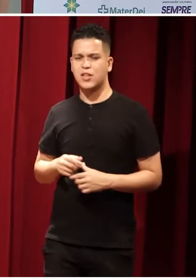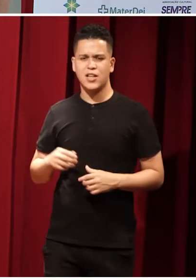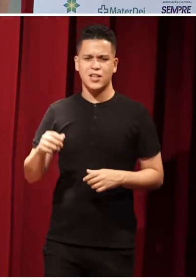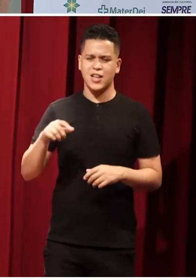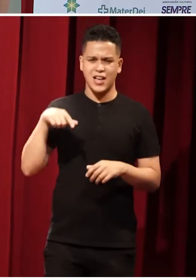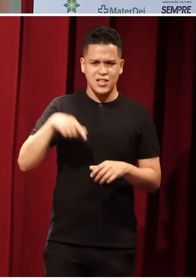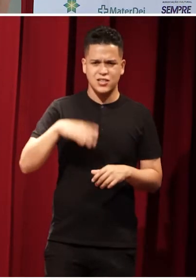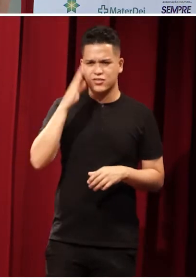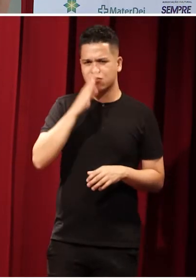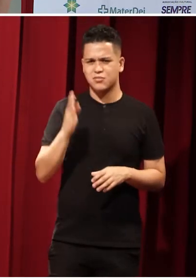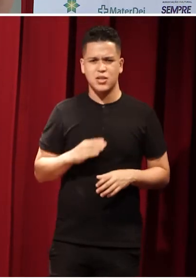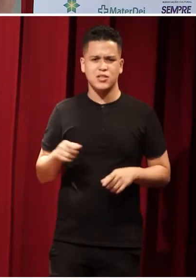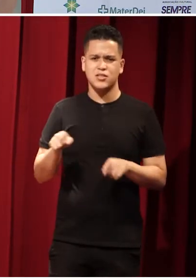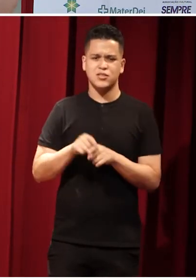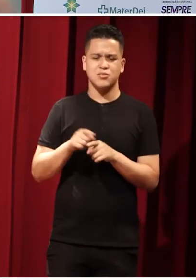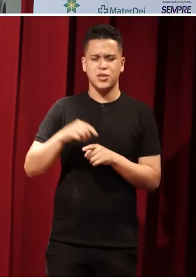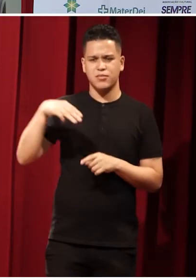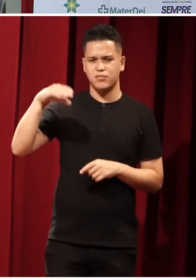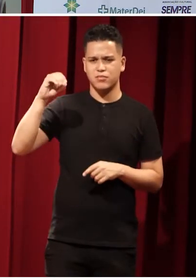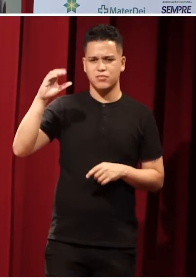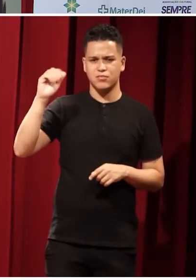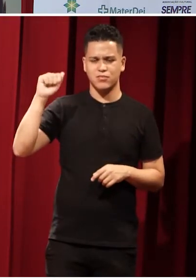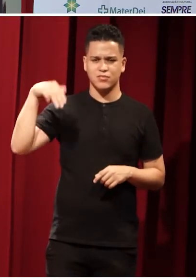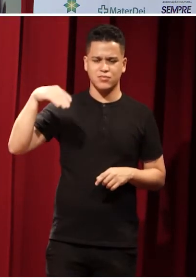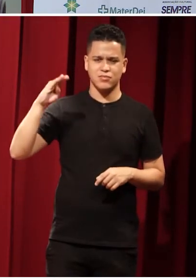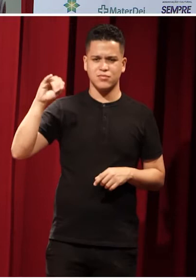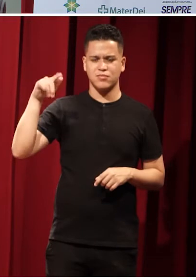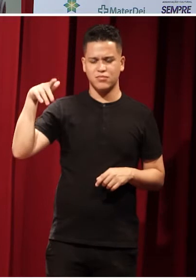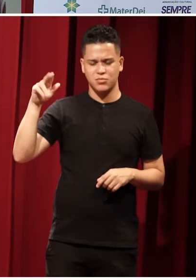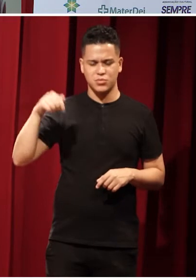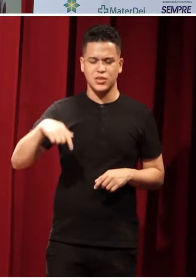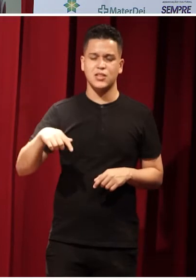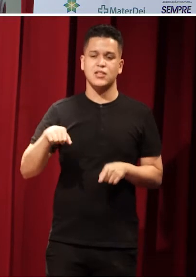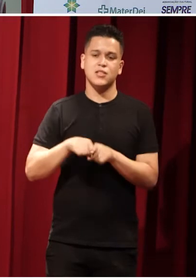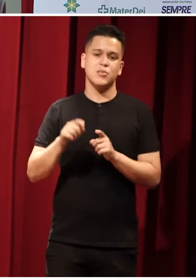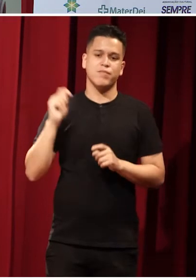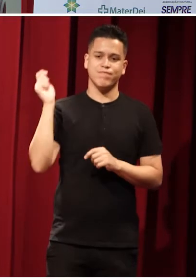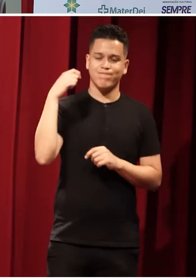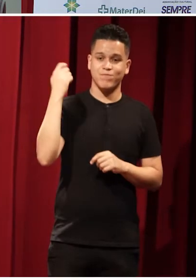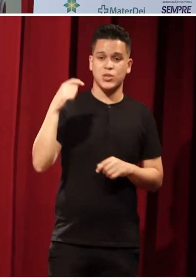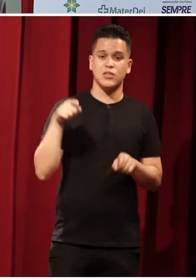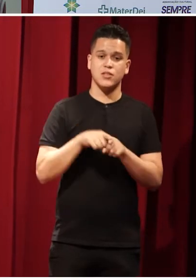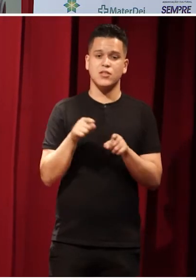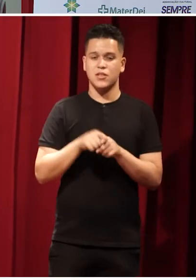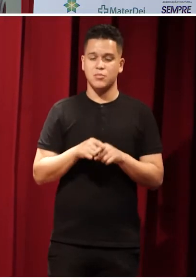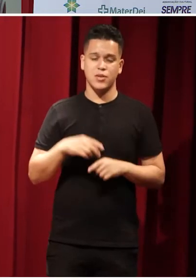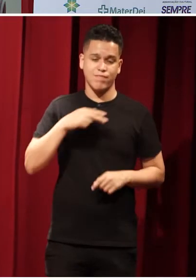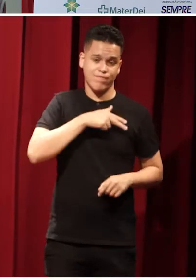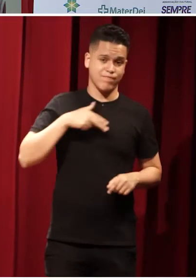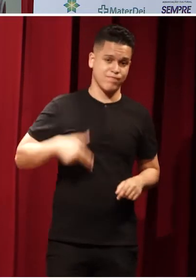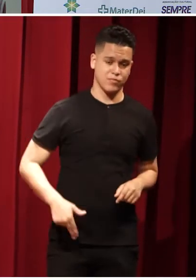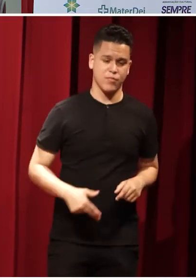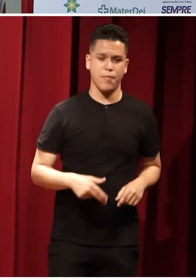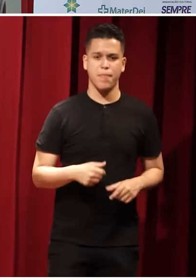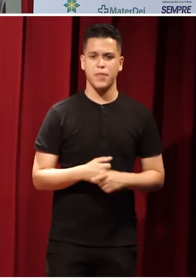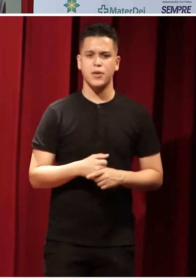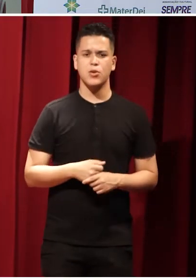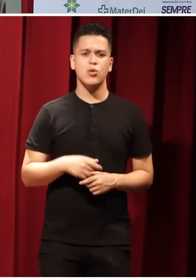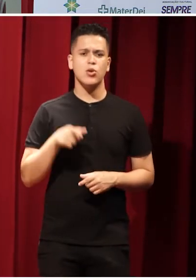Moçambique, na Argentina e na China, soltou um manifesto em outubro último, cujo lema é